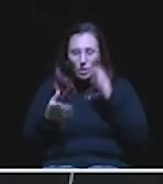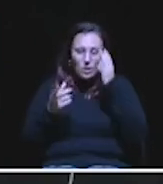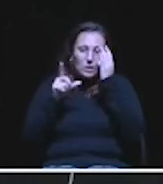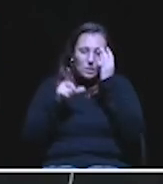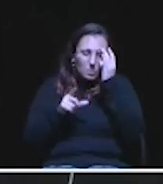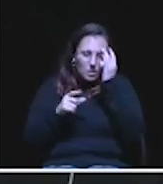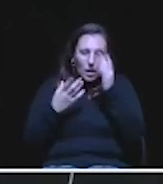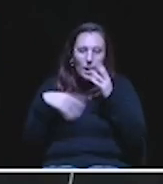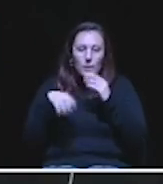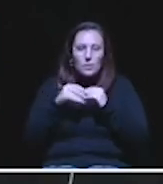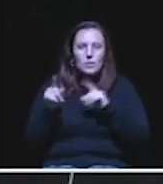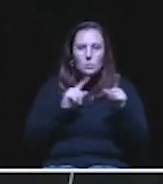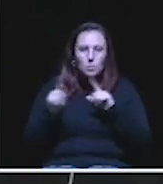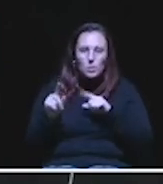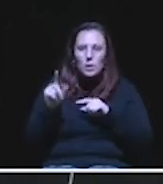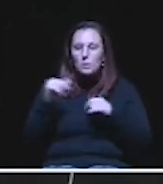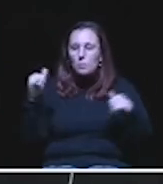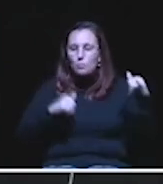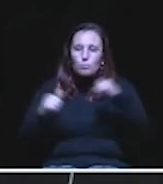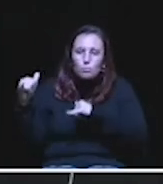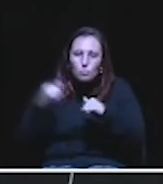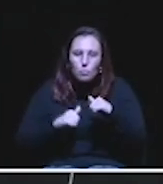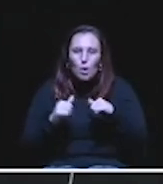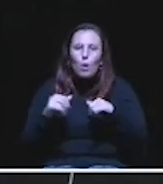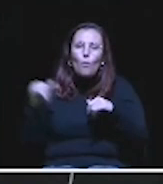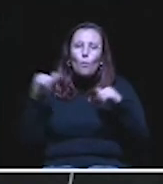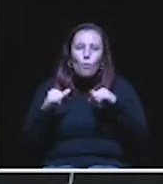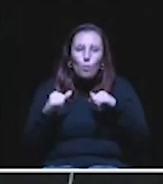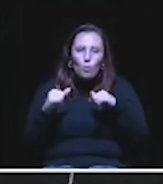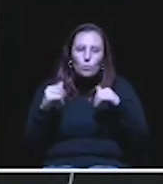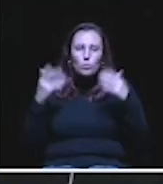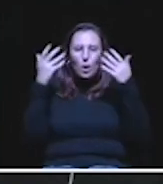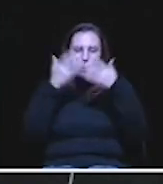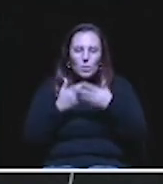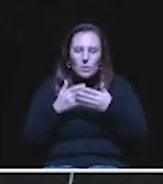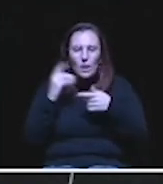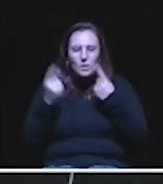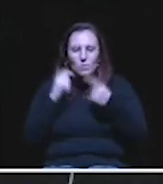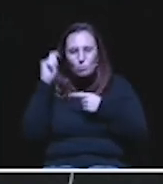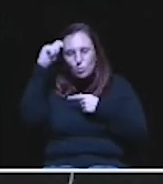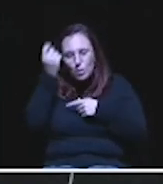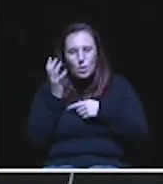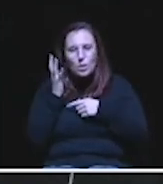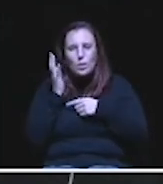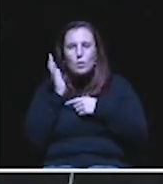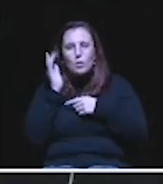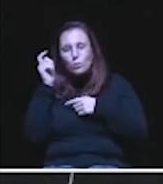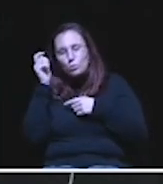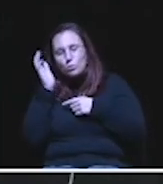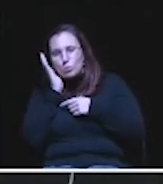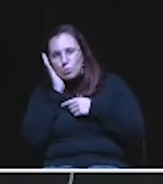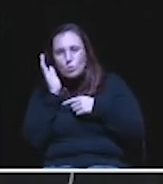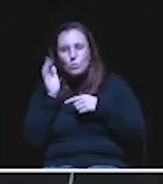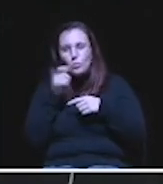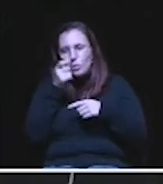transportes? Que implicações terá no tráfego do aeroporto e na existência de voos noturnos que tanto perturbam o sono e a qualidade de vida de milhares de pessoas? Como vai